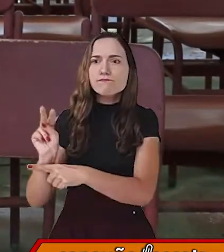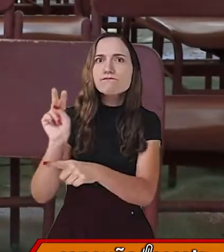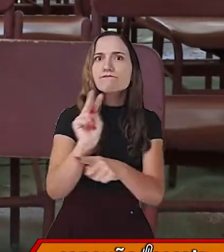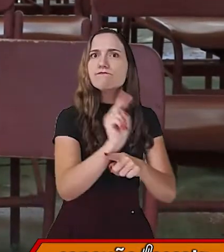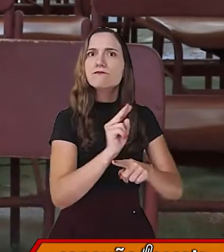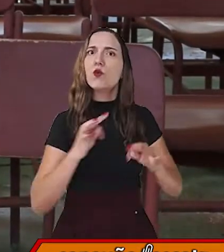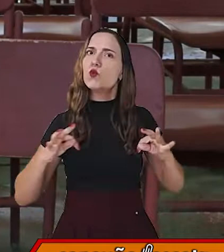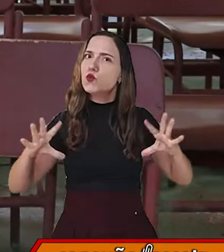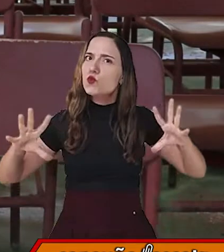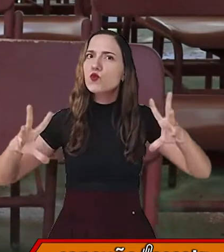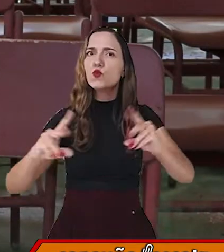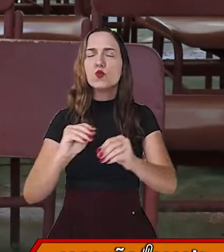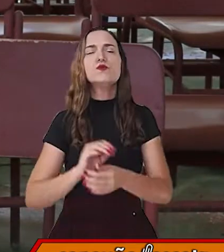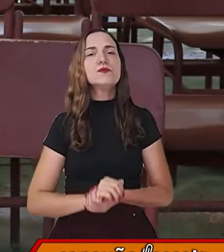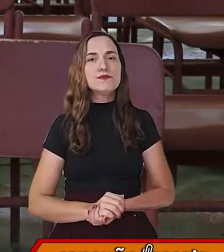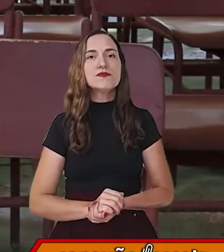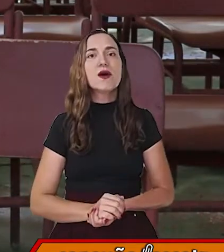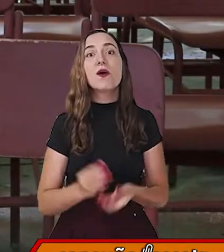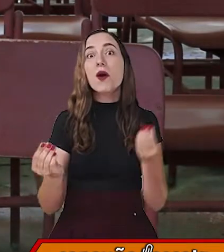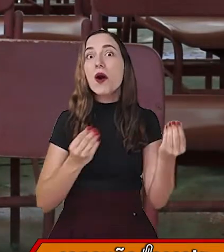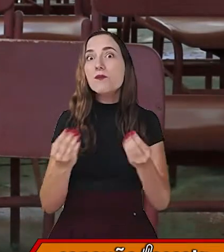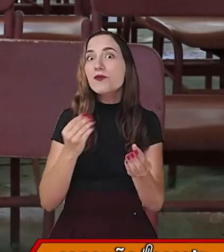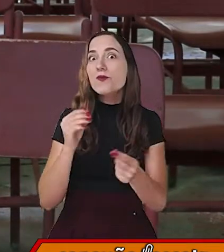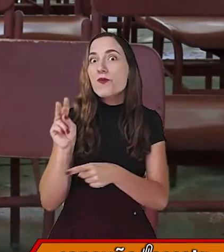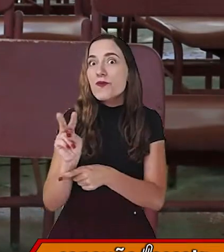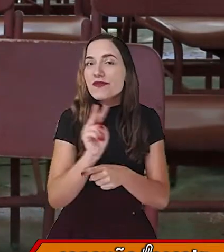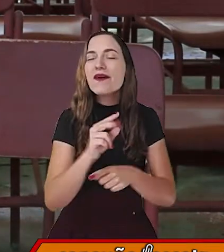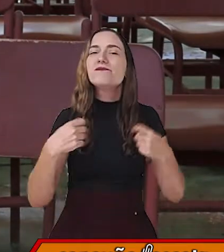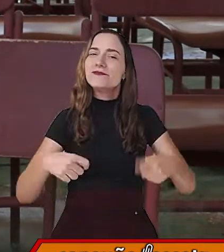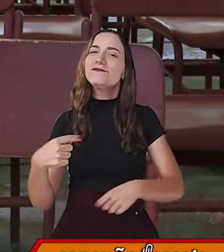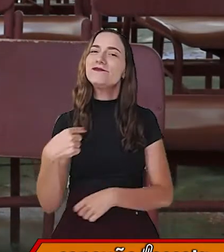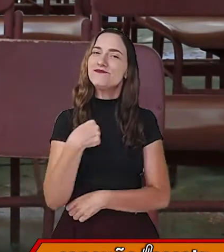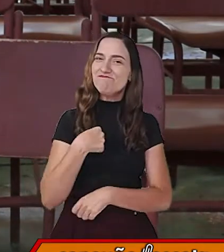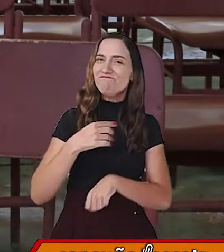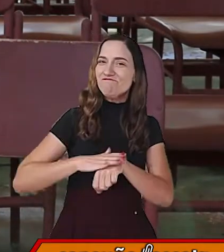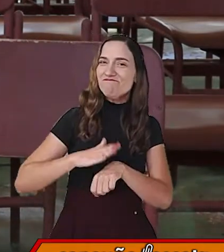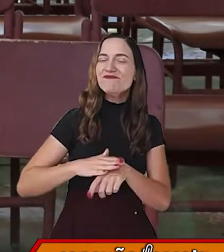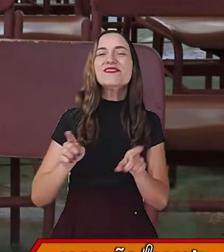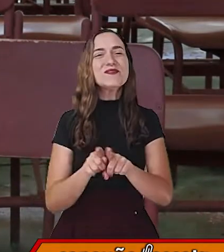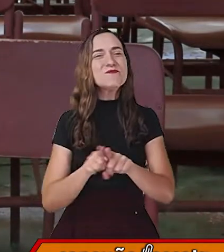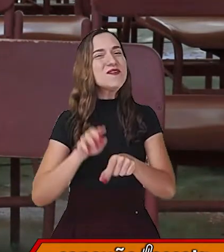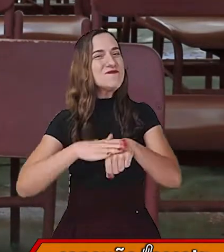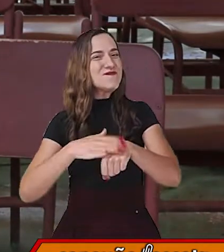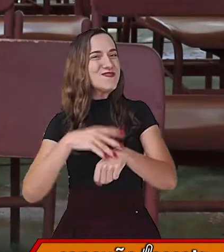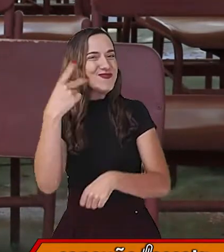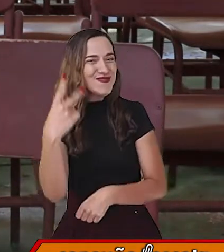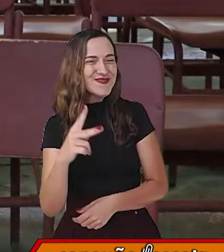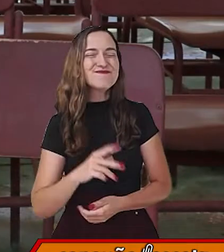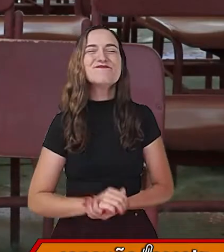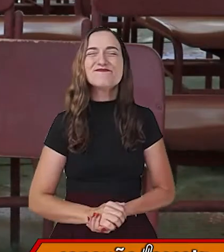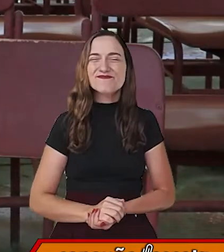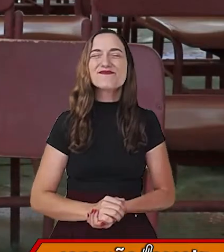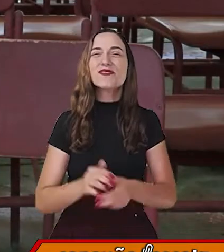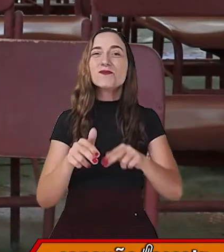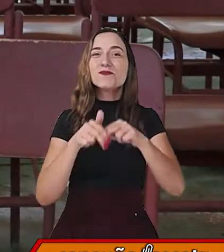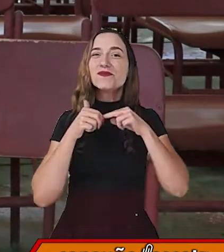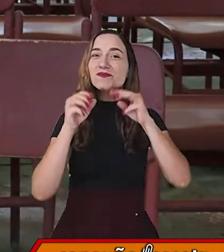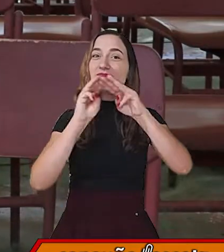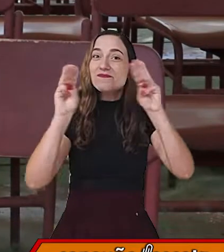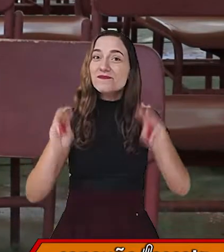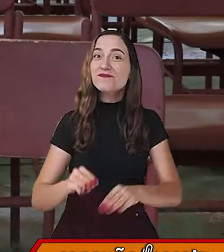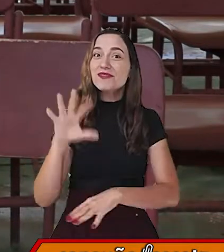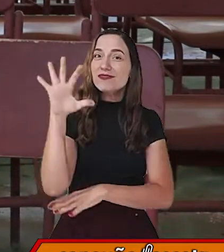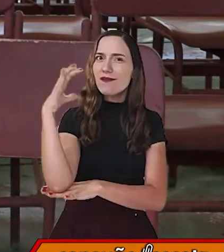do todo. E quem faz isso começa comigo e começa com você também. E é por isso que o Memorial do Cerrado